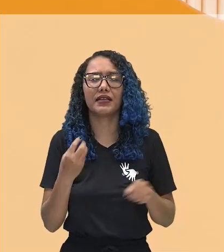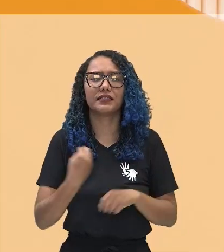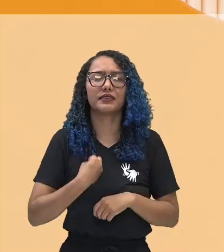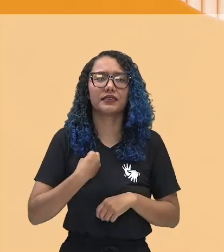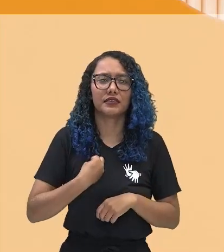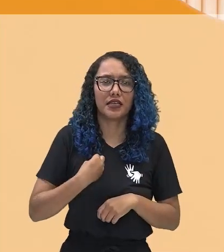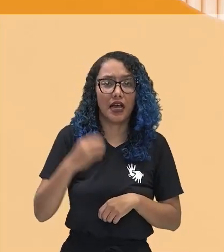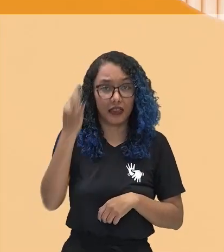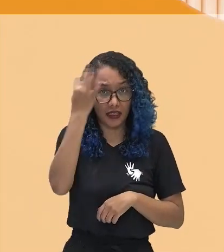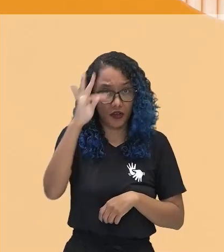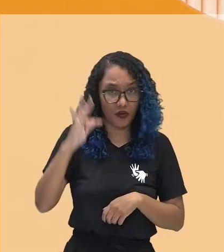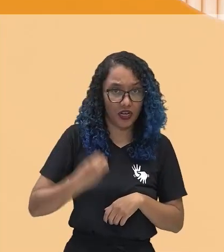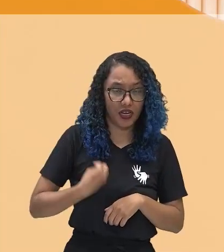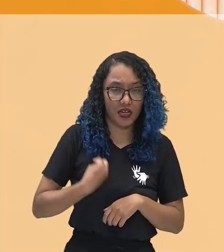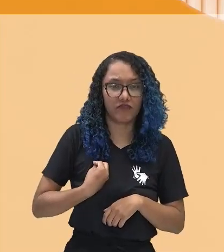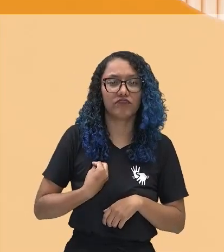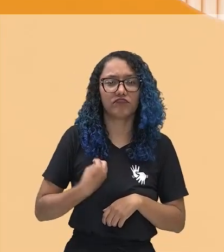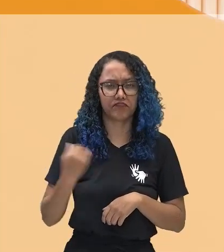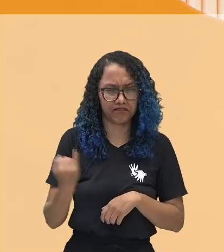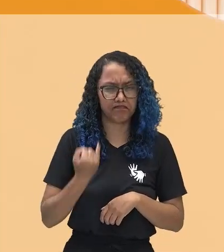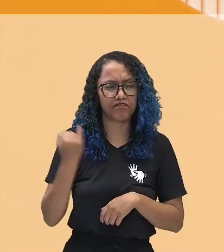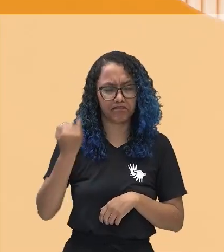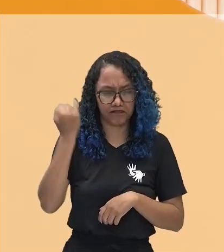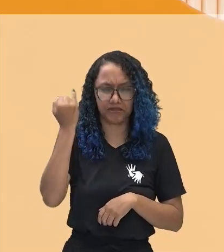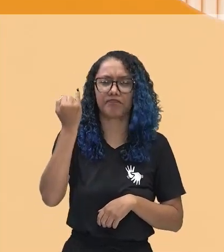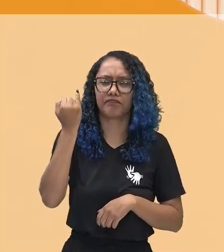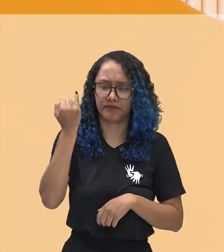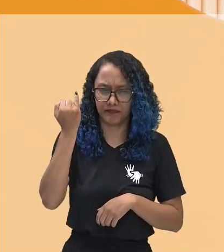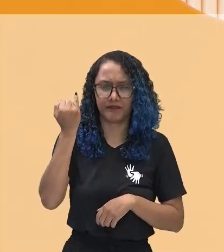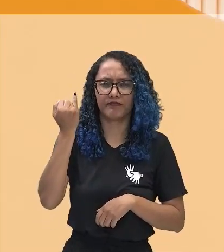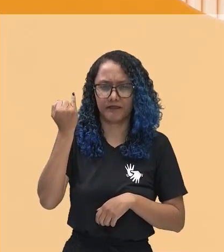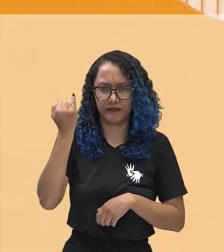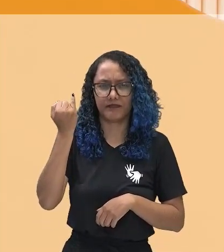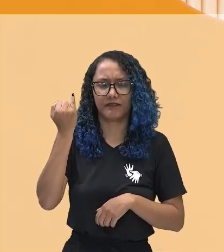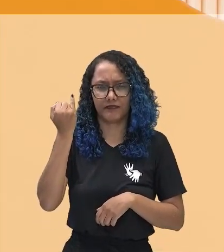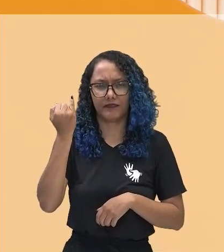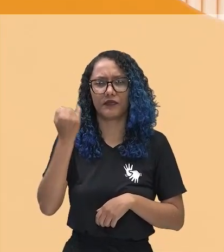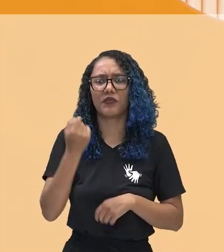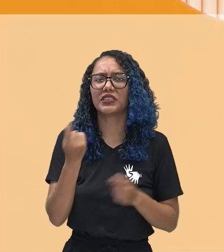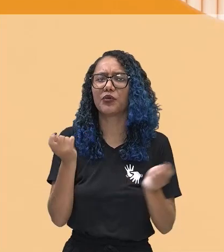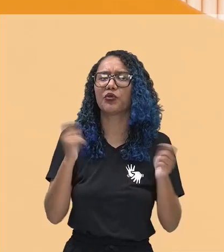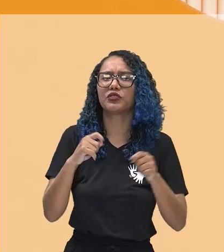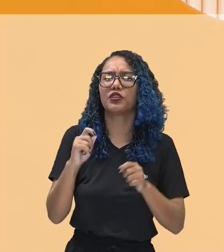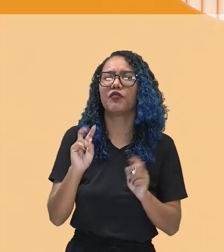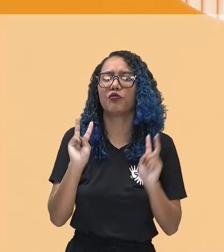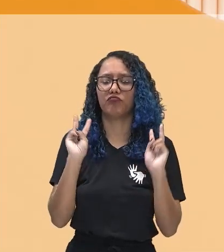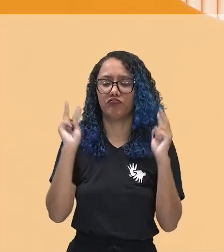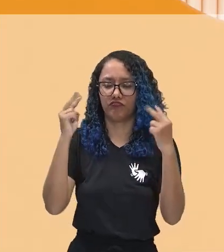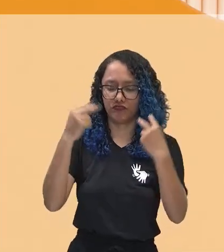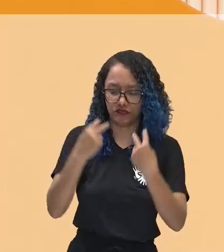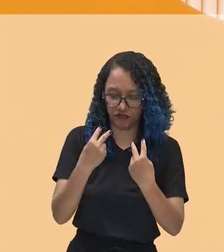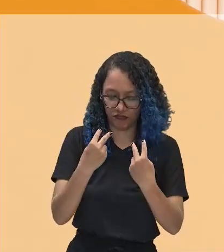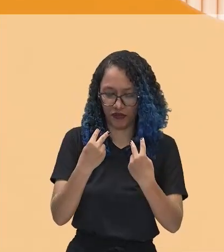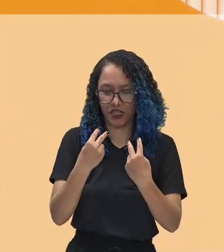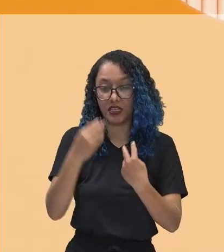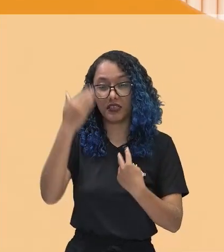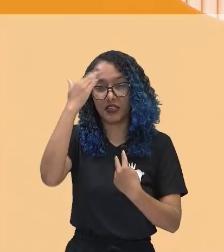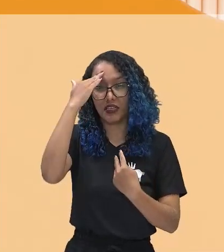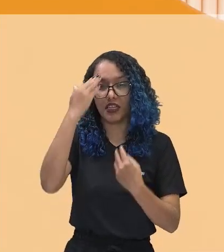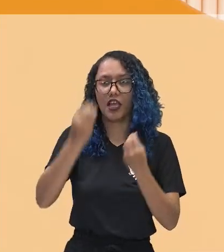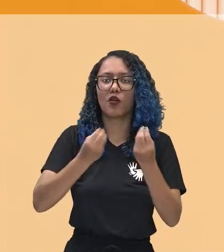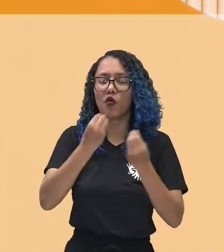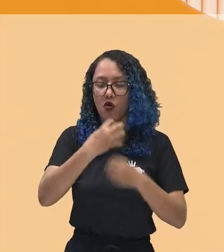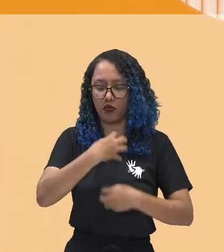fundamental. A filosofia existencialista ela é fundamental para a gente se entender como pessoas, como ser,